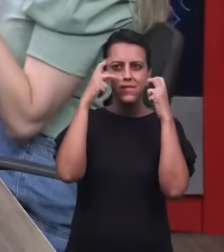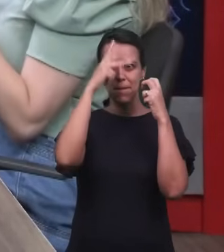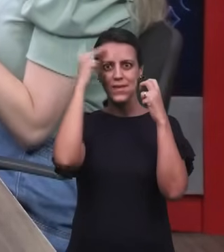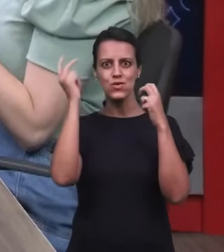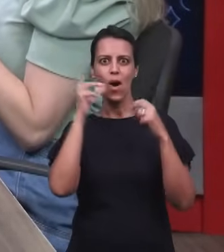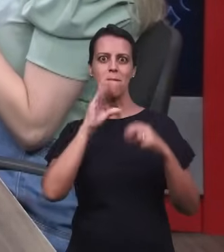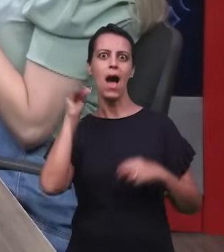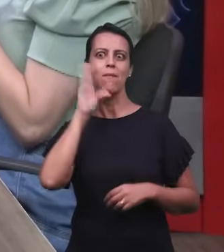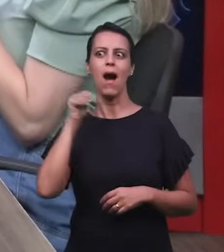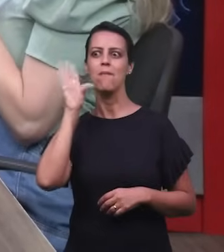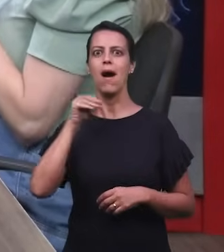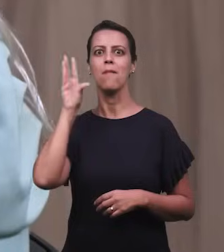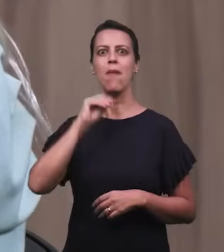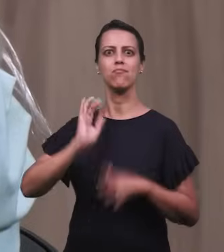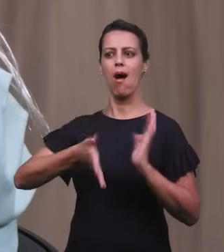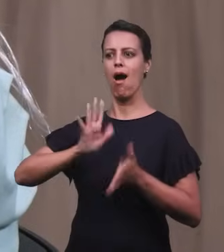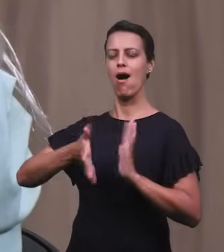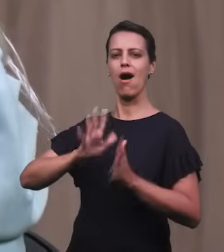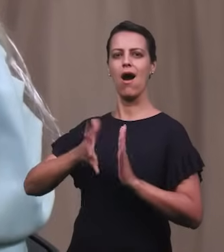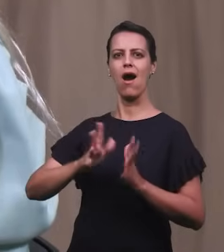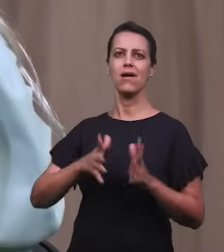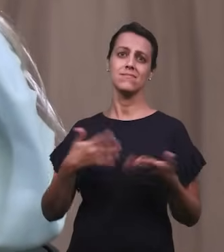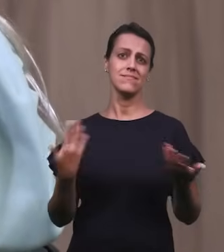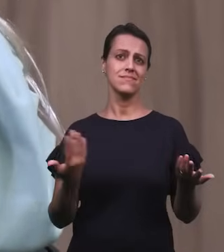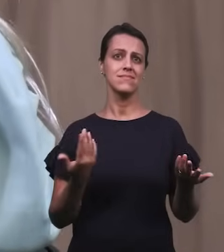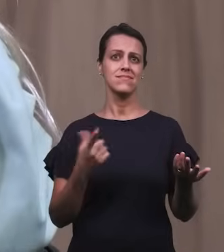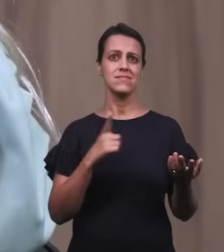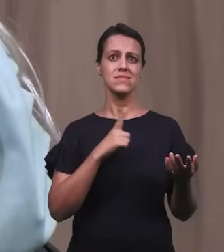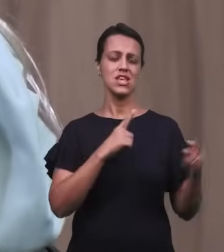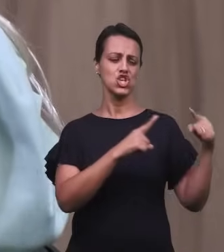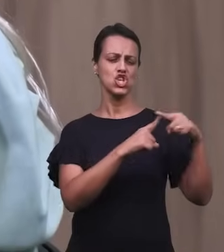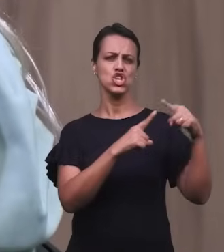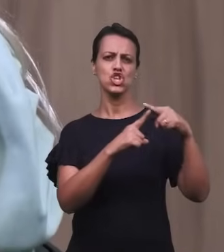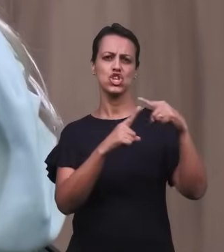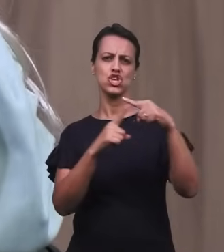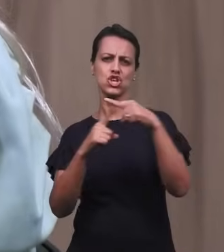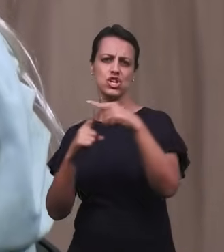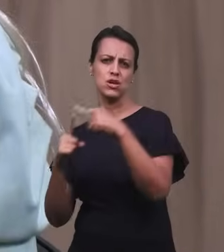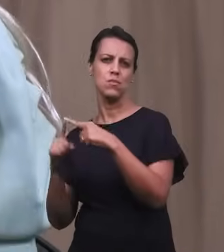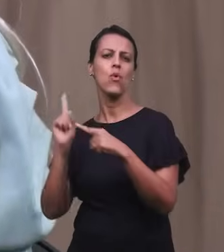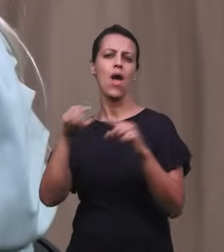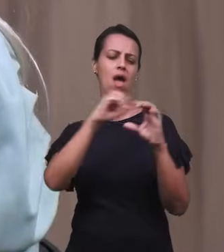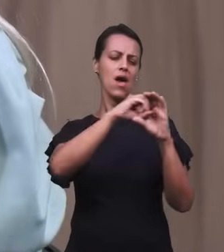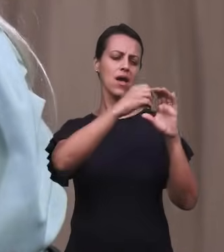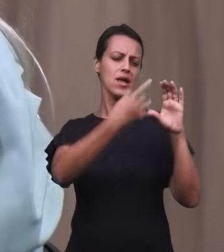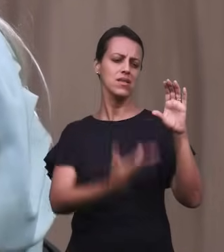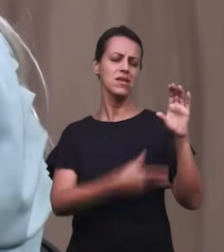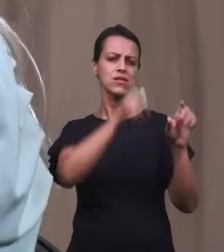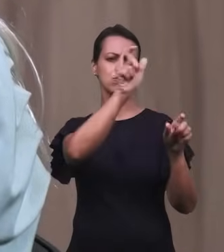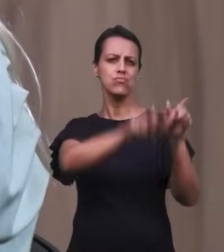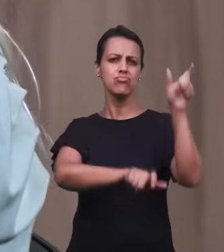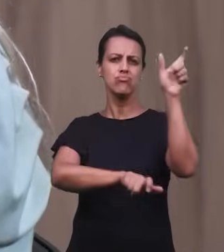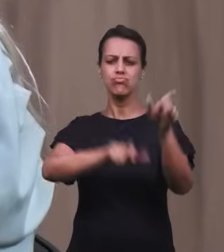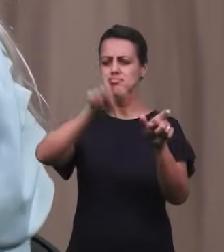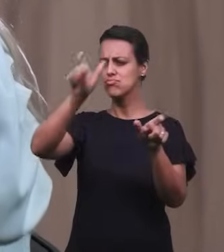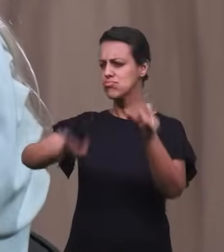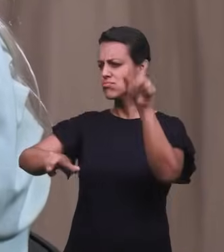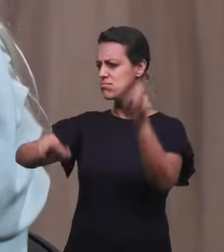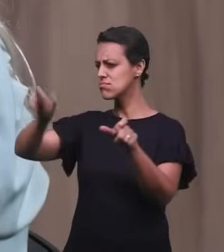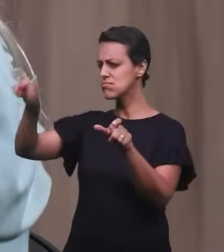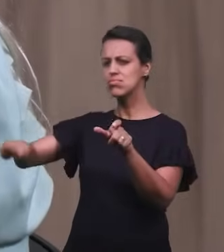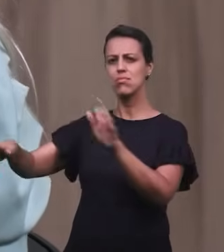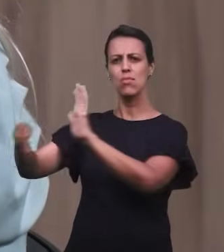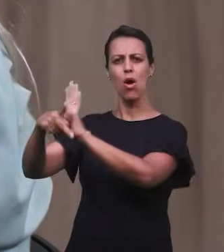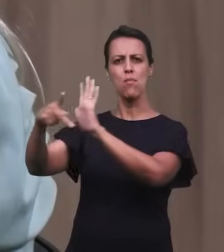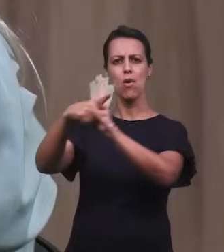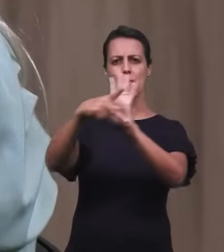é mais falante, aquele que é mais tímido. Então, essas características nós nascemos com ela.